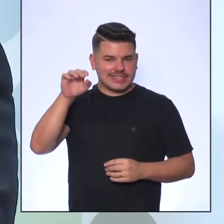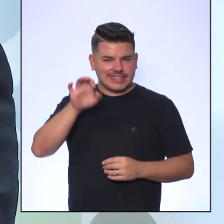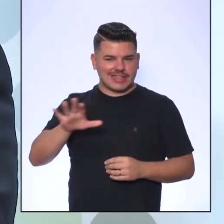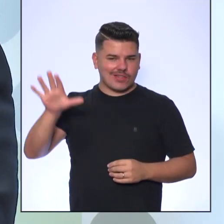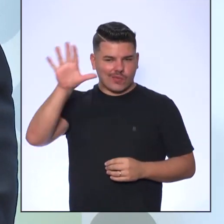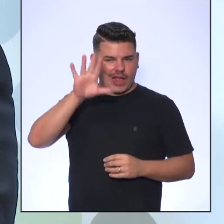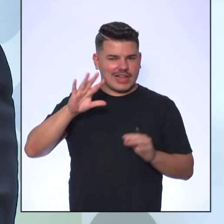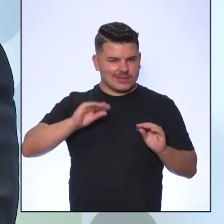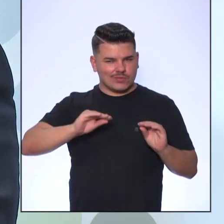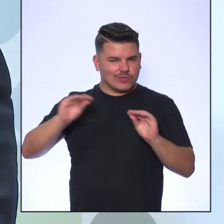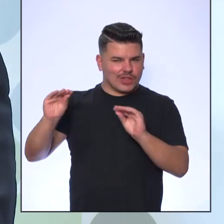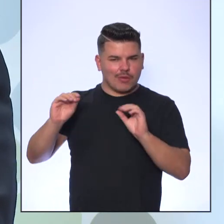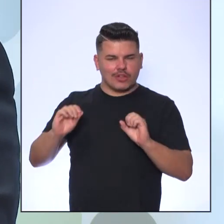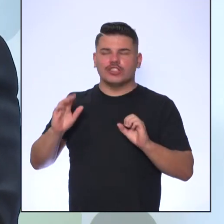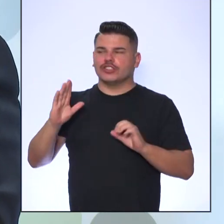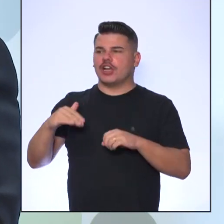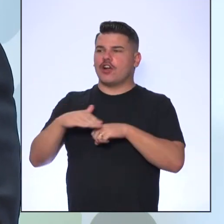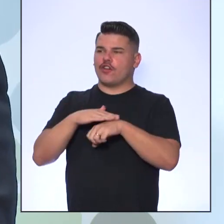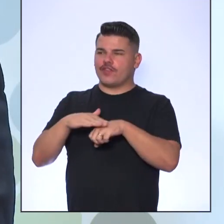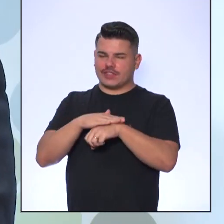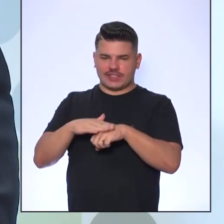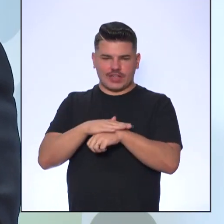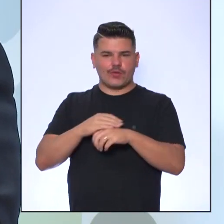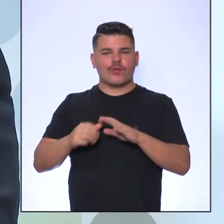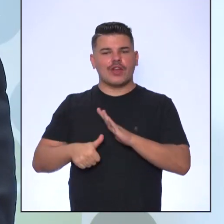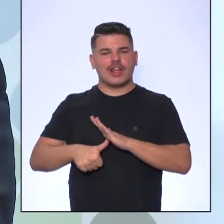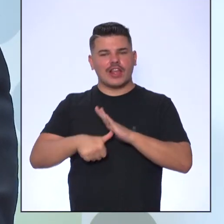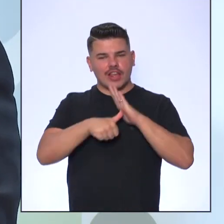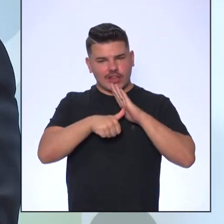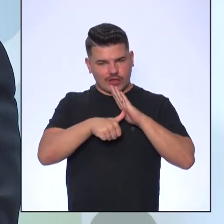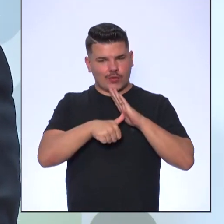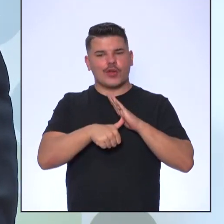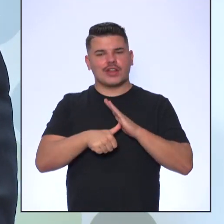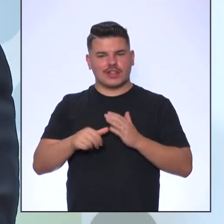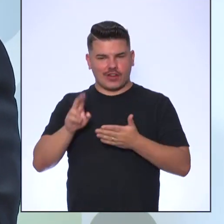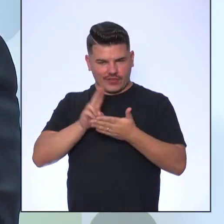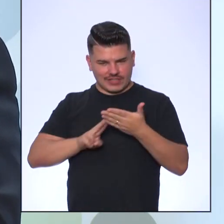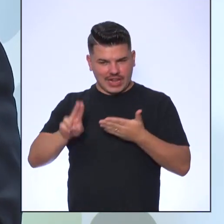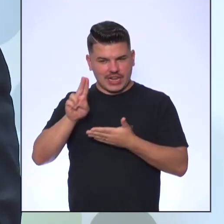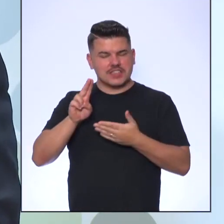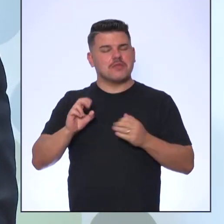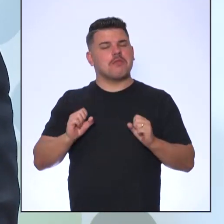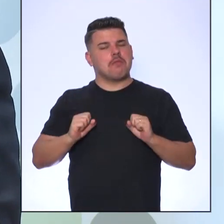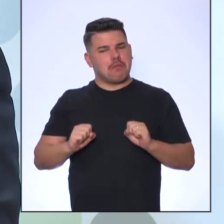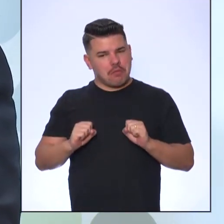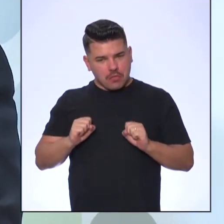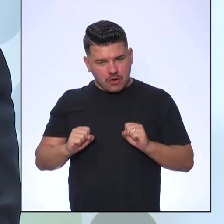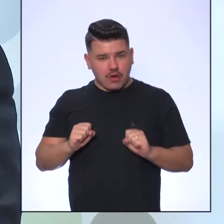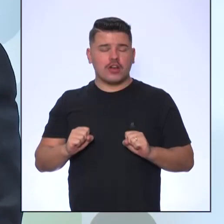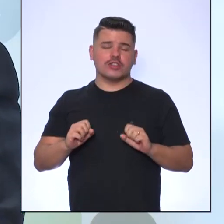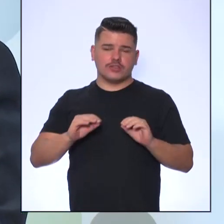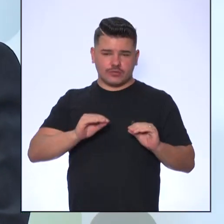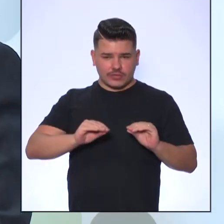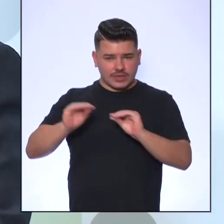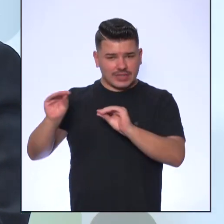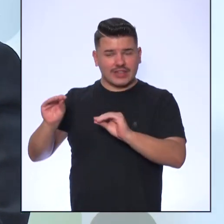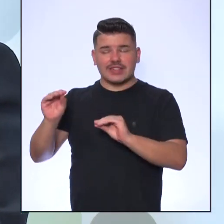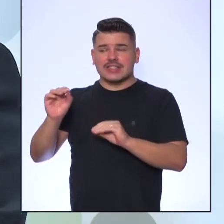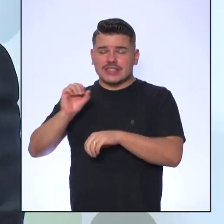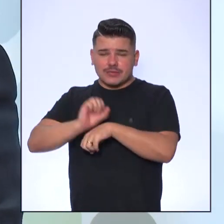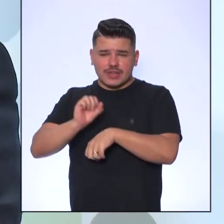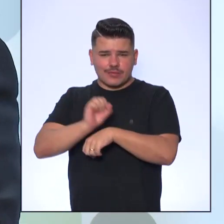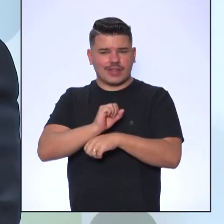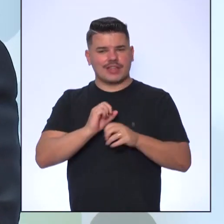nossos reitores, existe sim a possibilidade, eles estudam, mas estão vendo com o tempo. Como as